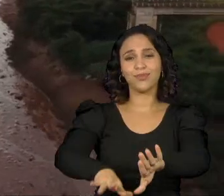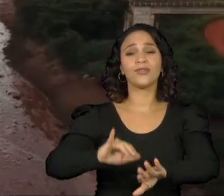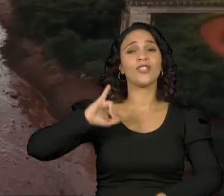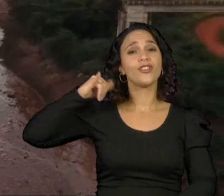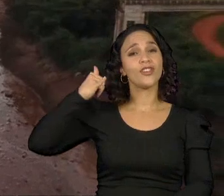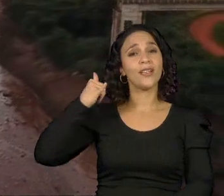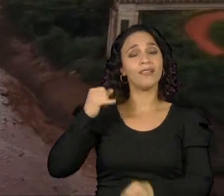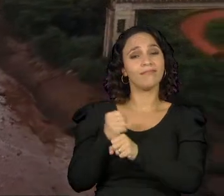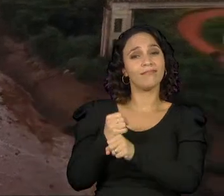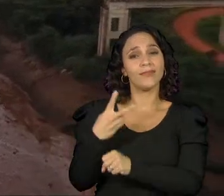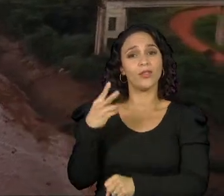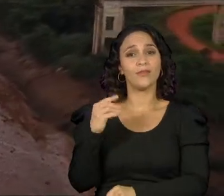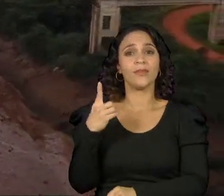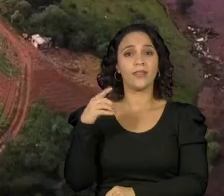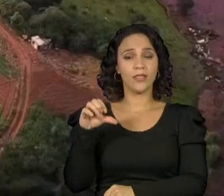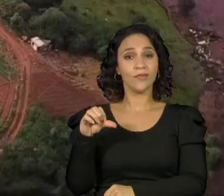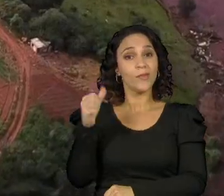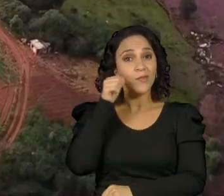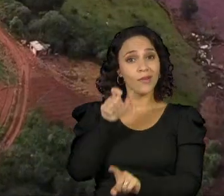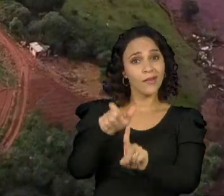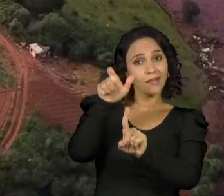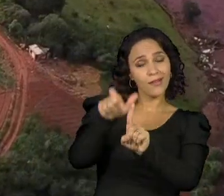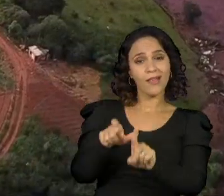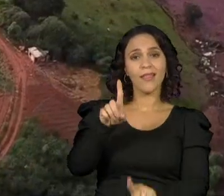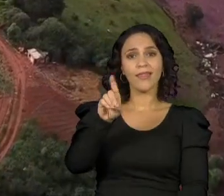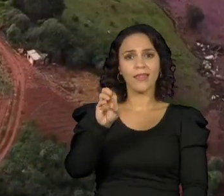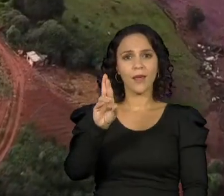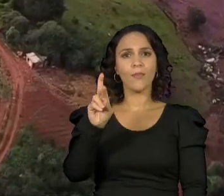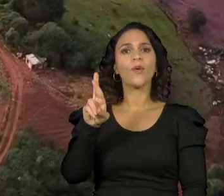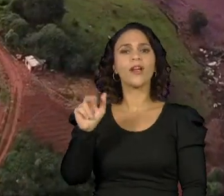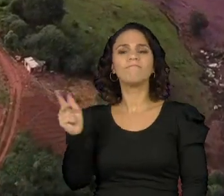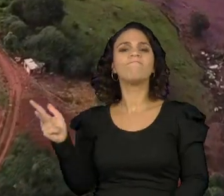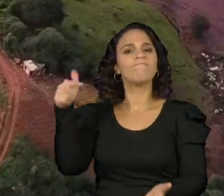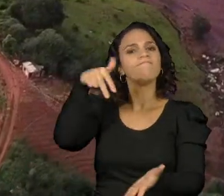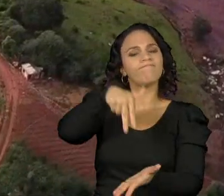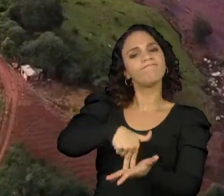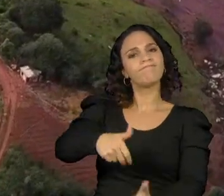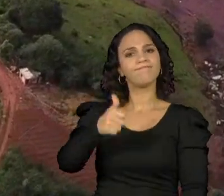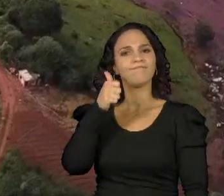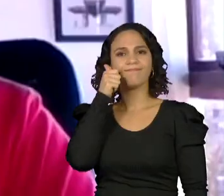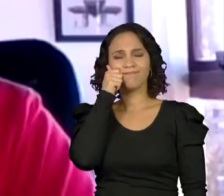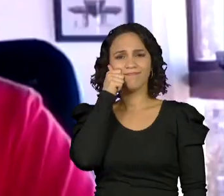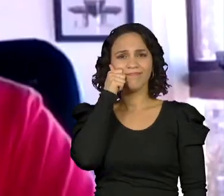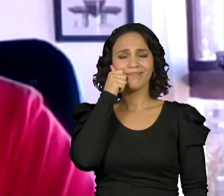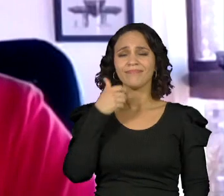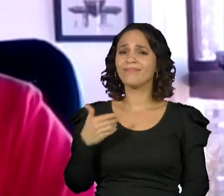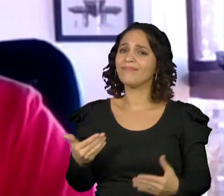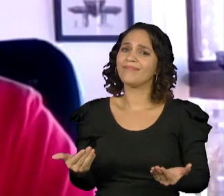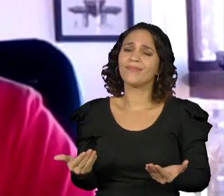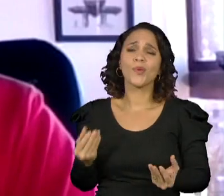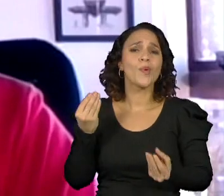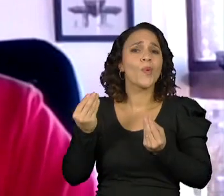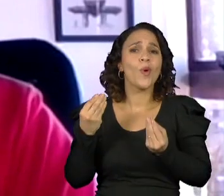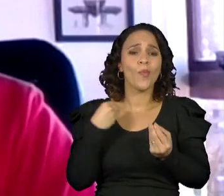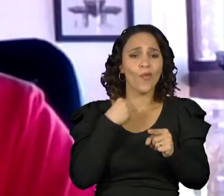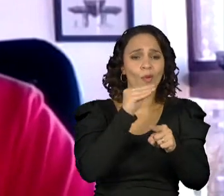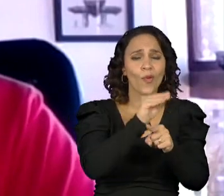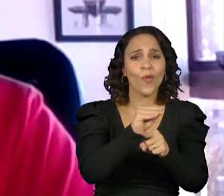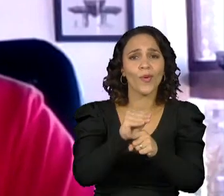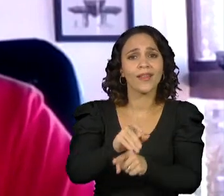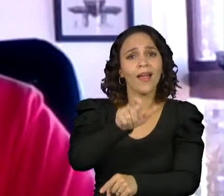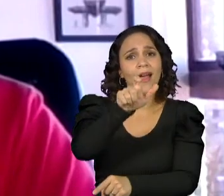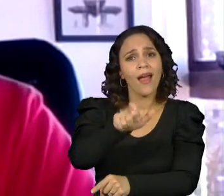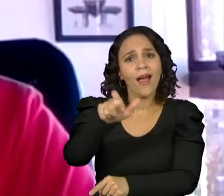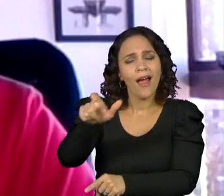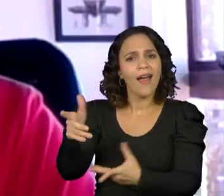2019. Débora Noal estava lá. Não tem como cuidar do outro com todos os